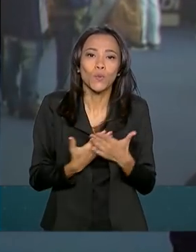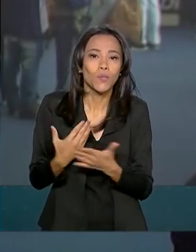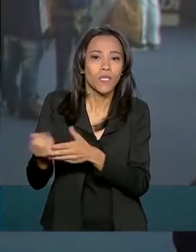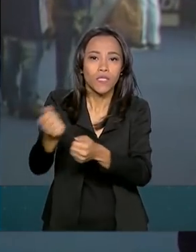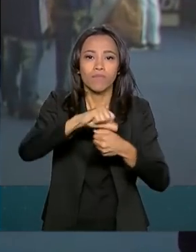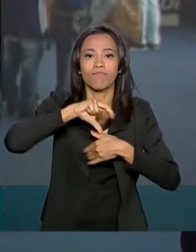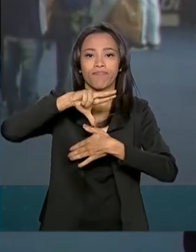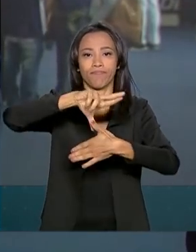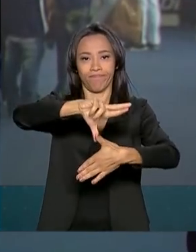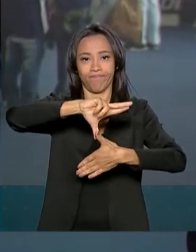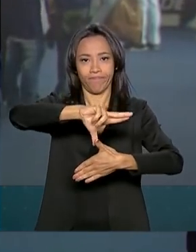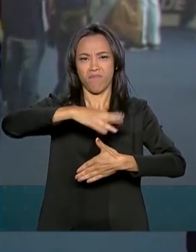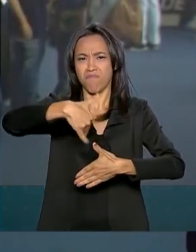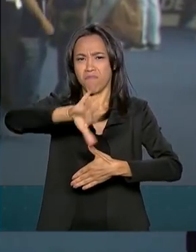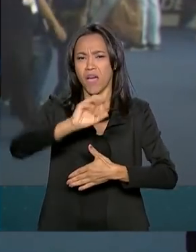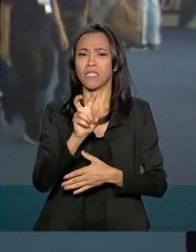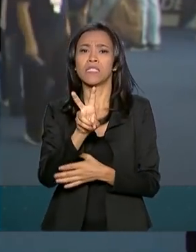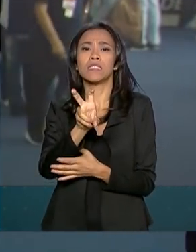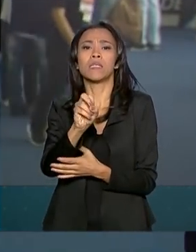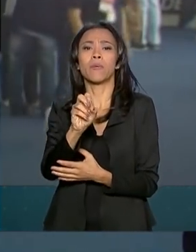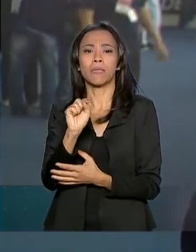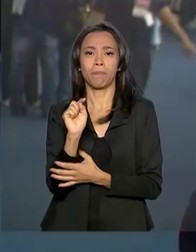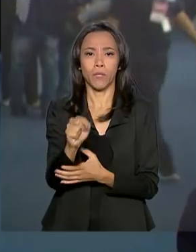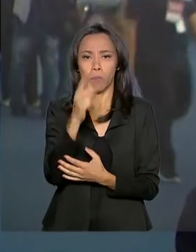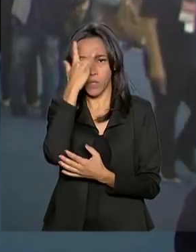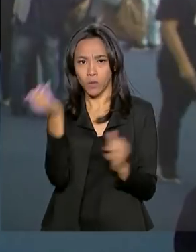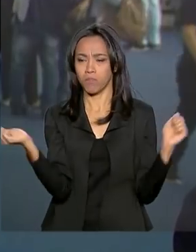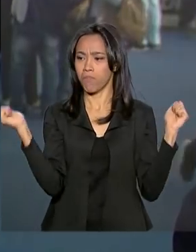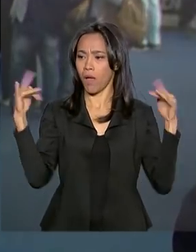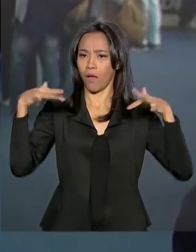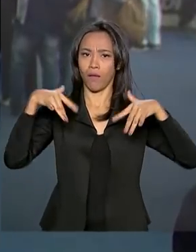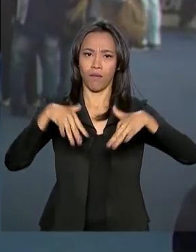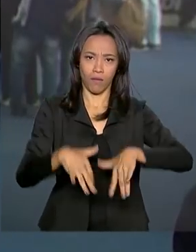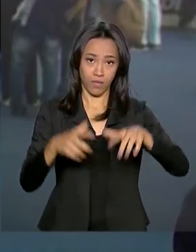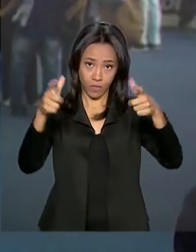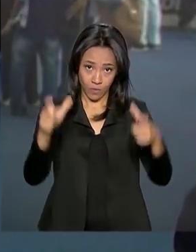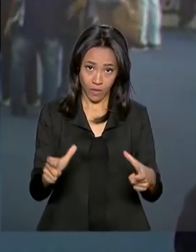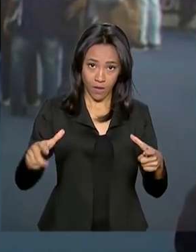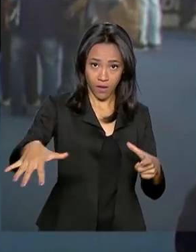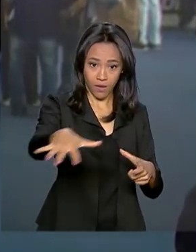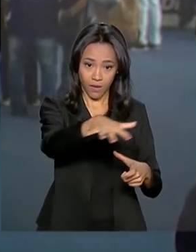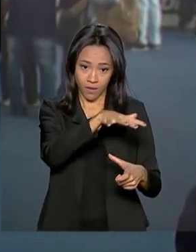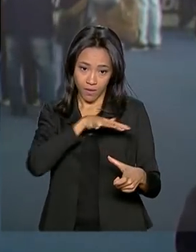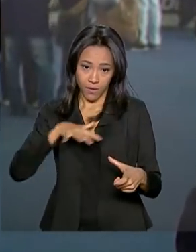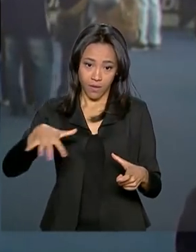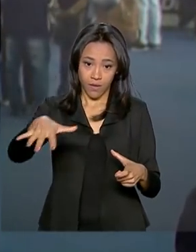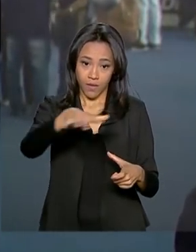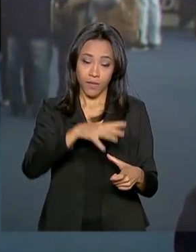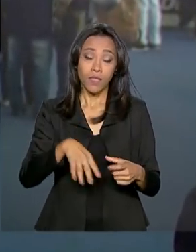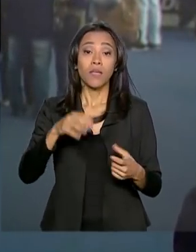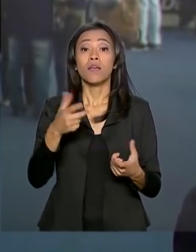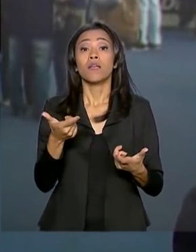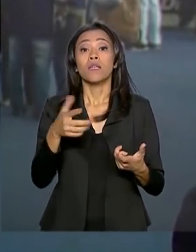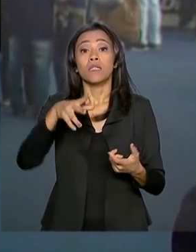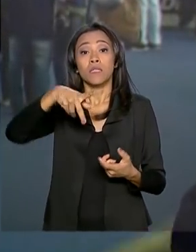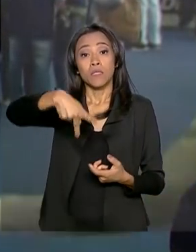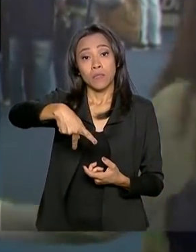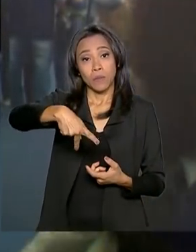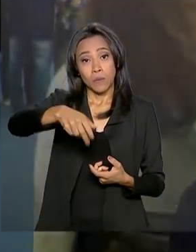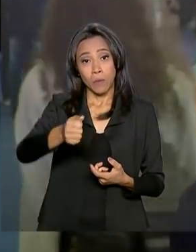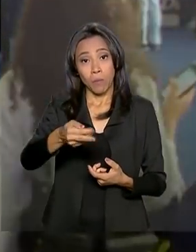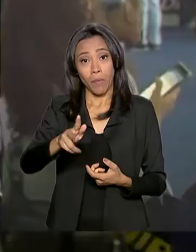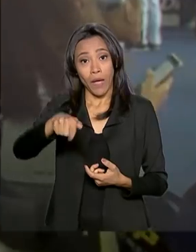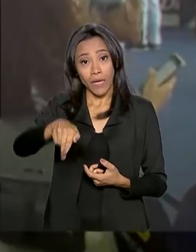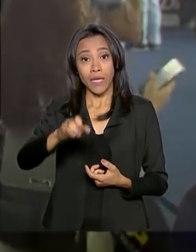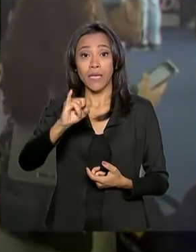Latina. São mais de 50 mil pessoas que devem passar por aqui no Parque do Ibirapuera, mais tradicional